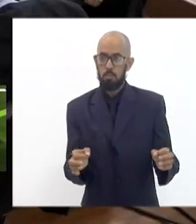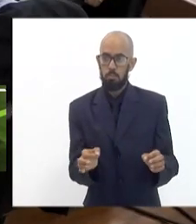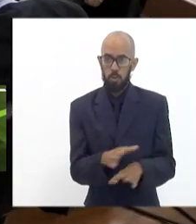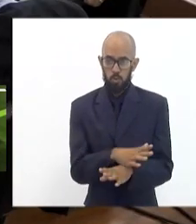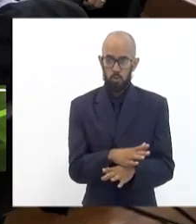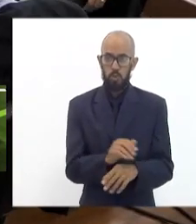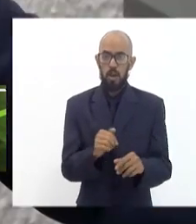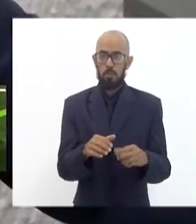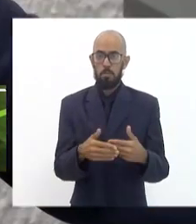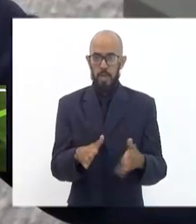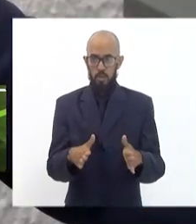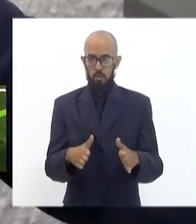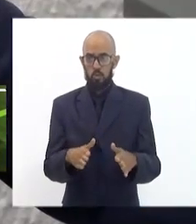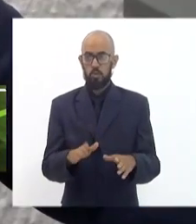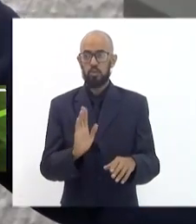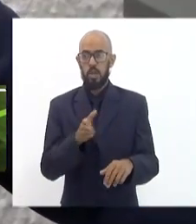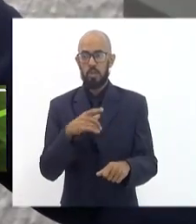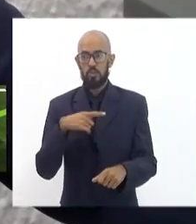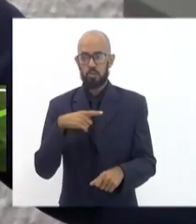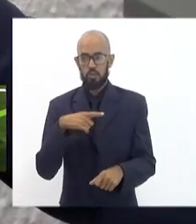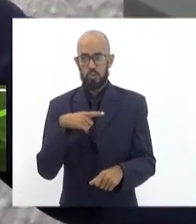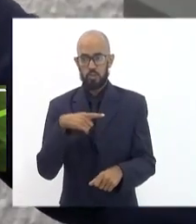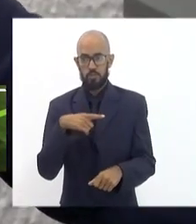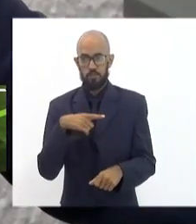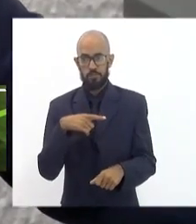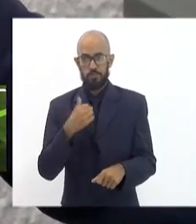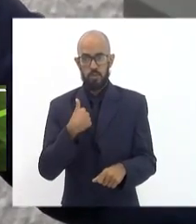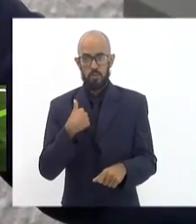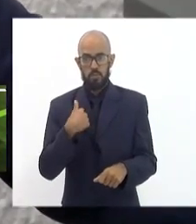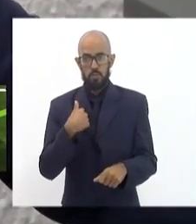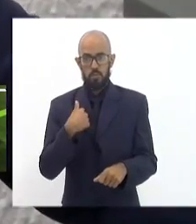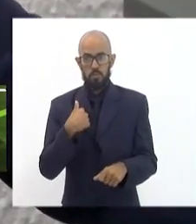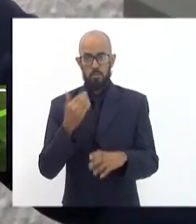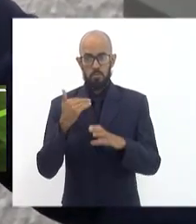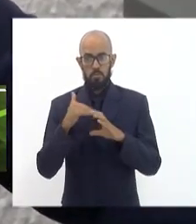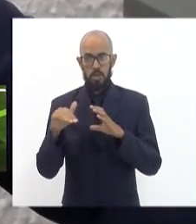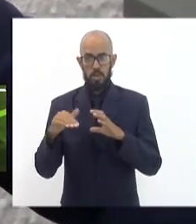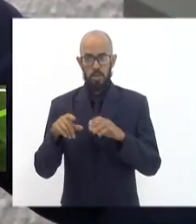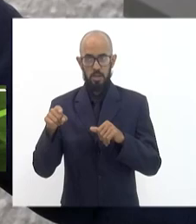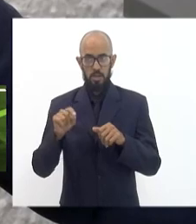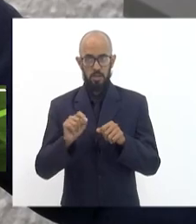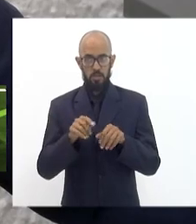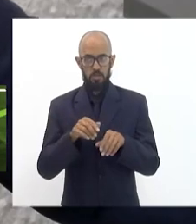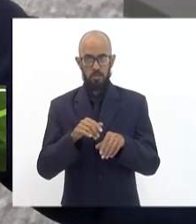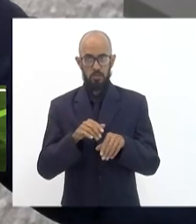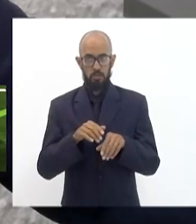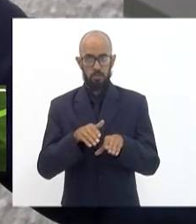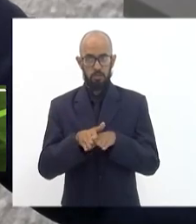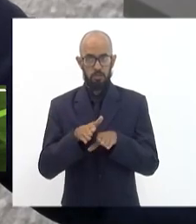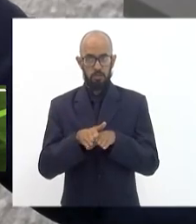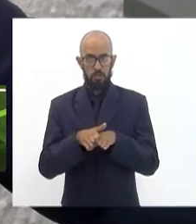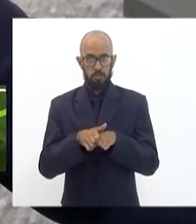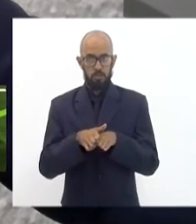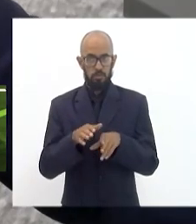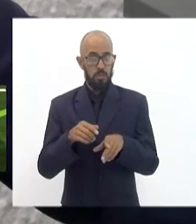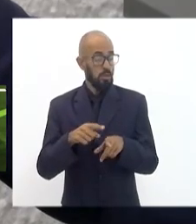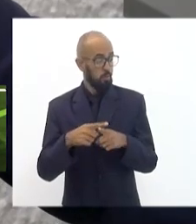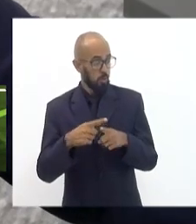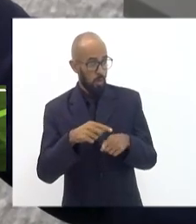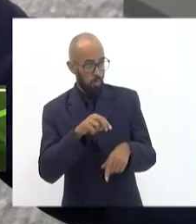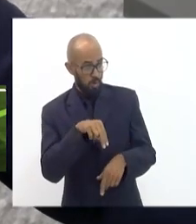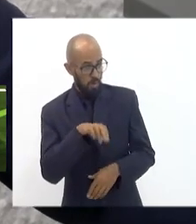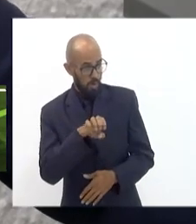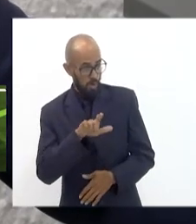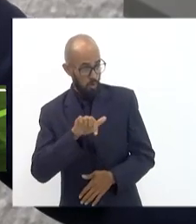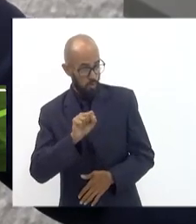que nós vamos fazendo agora já tava existia lá eu mandei destruir ele porque o Nelson Rocha não sabe não nos